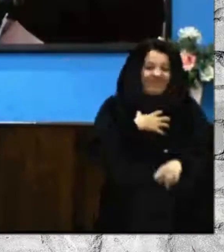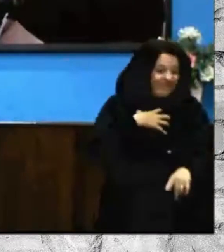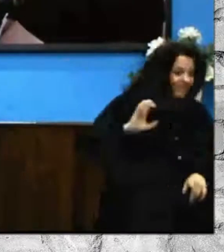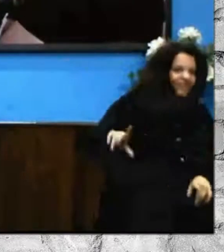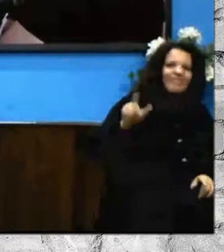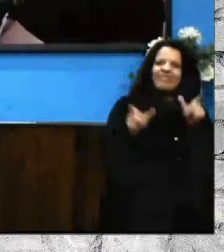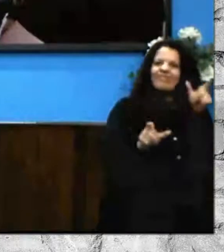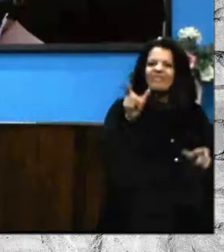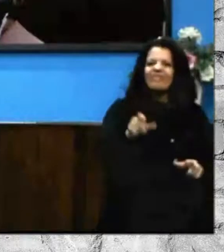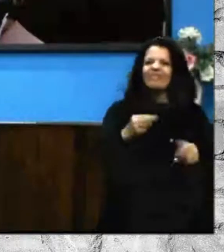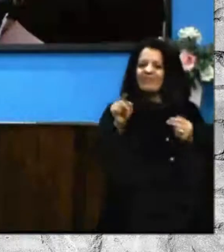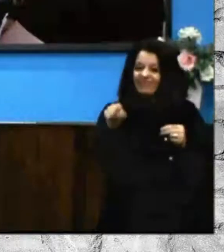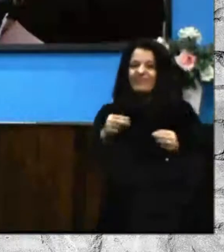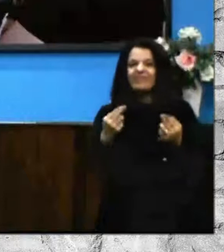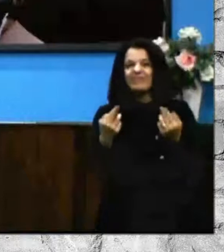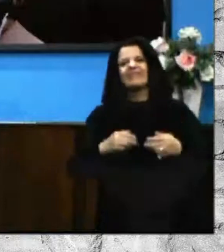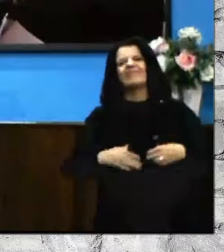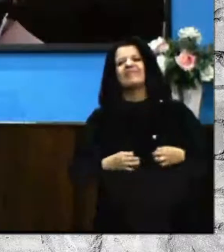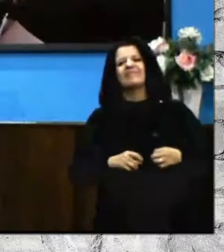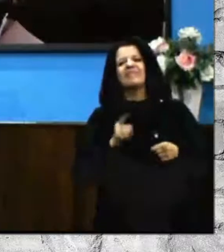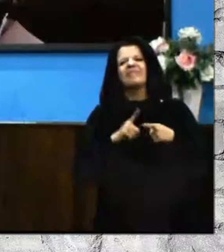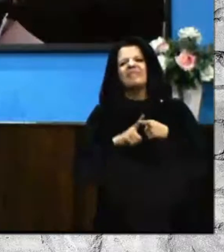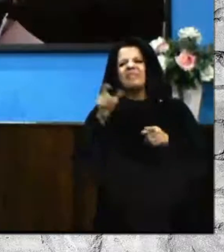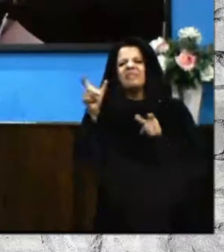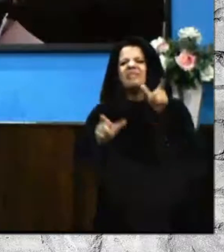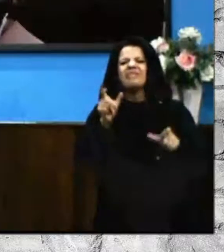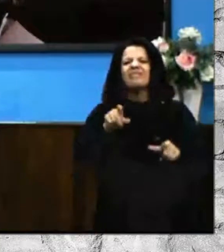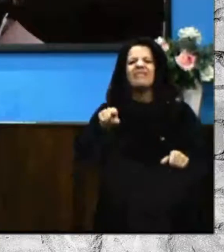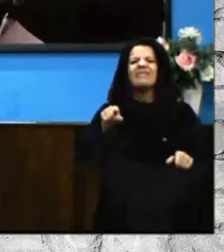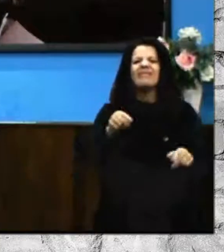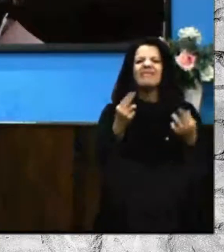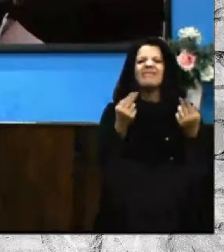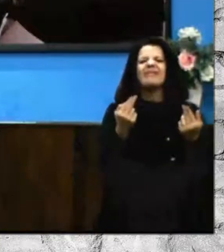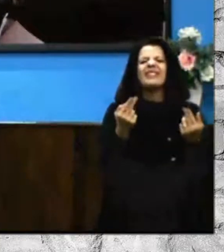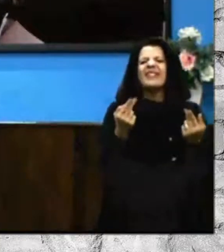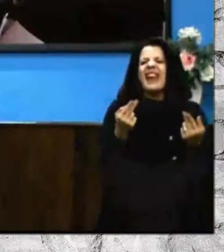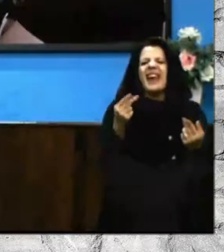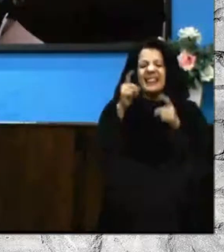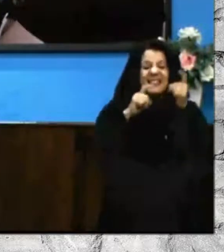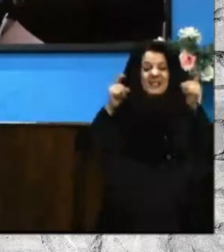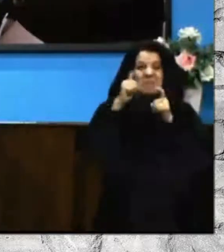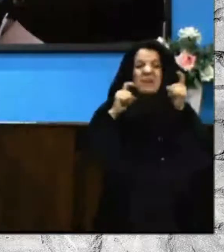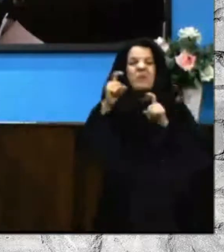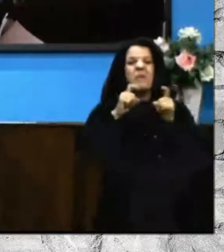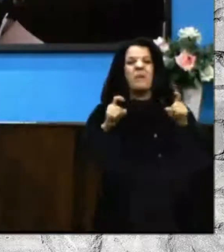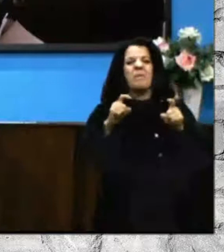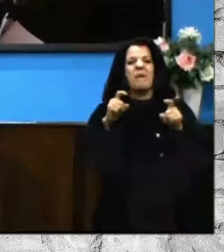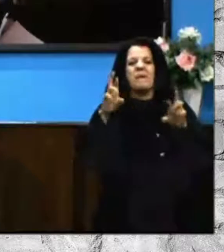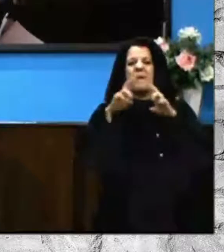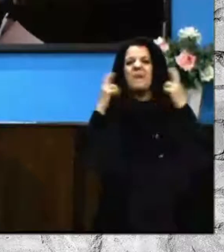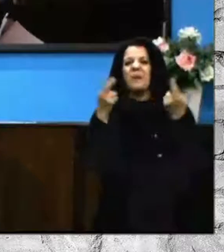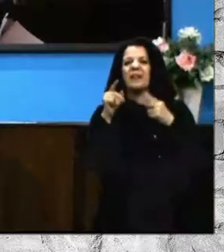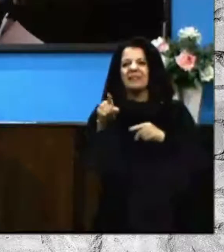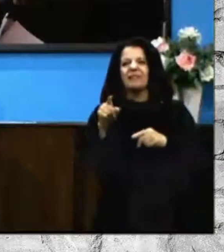de pessoas assim, porque pessoas assim se preocupam com o reino de Deus. Meus irmãos, o diabo não pode conhecer os